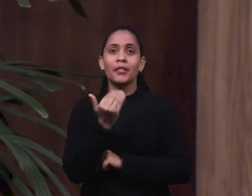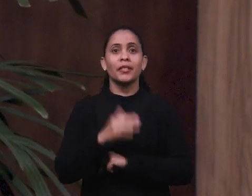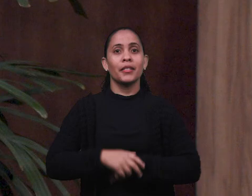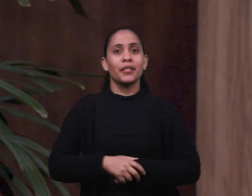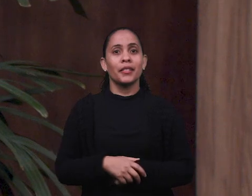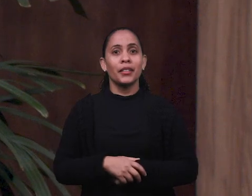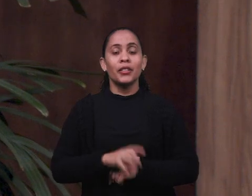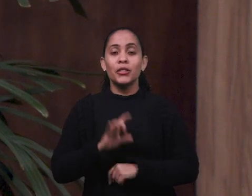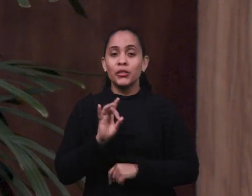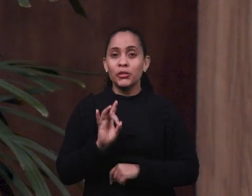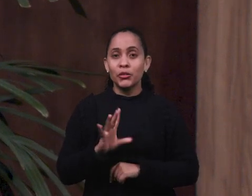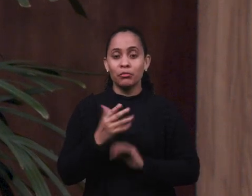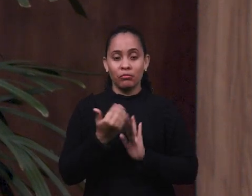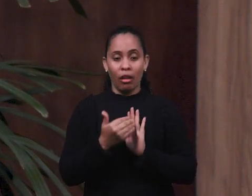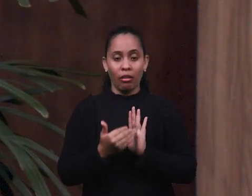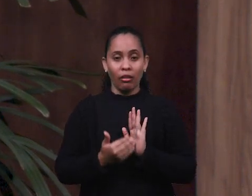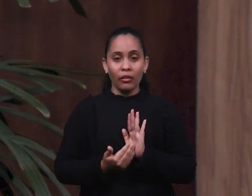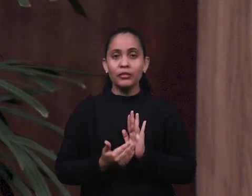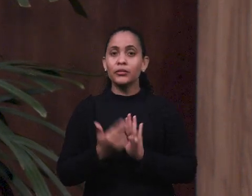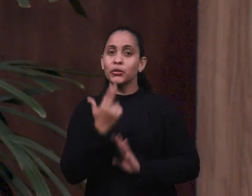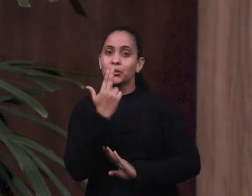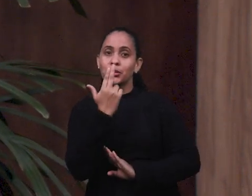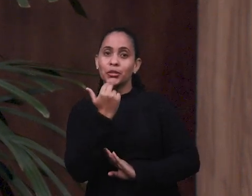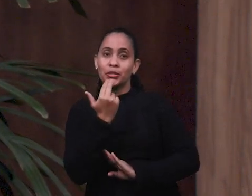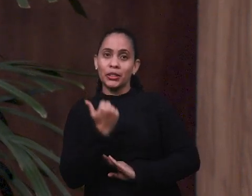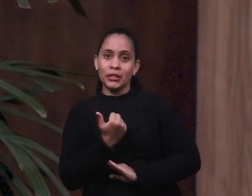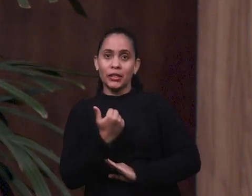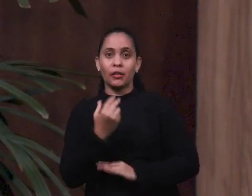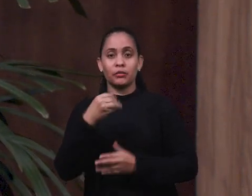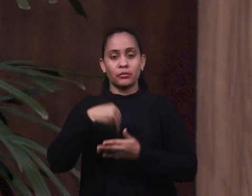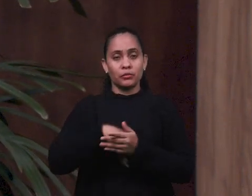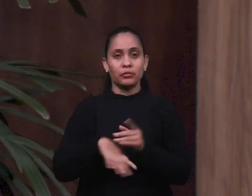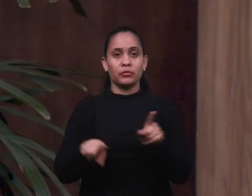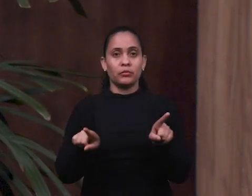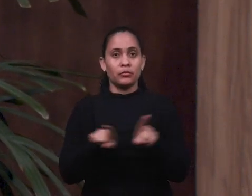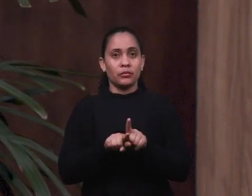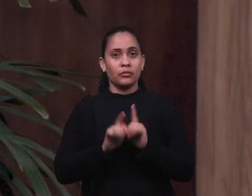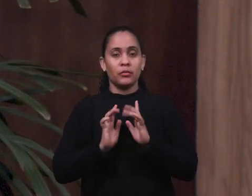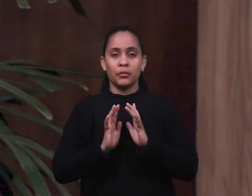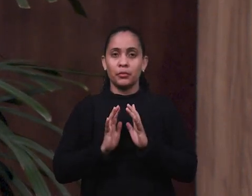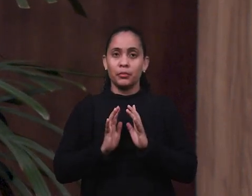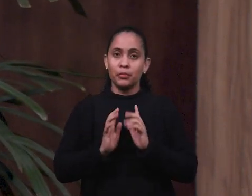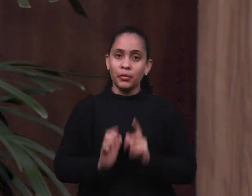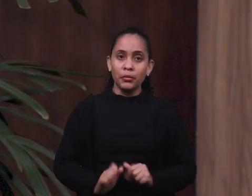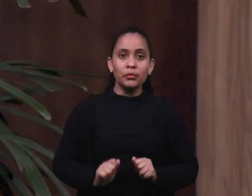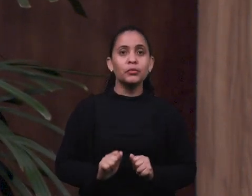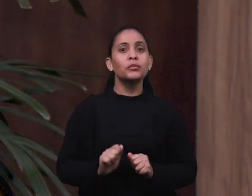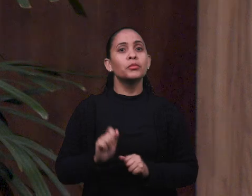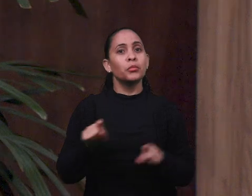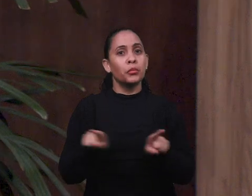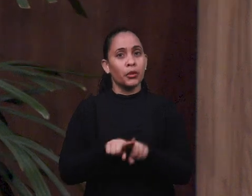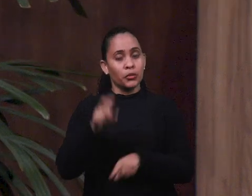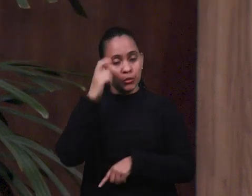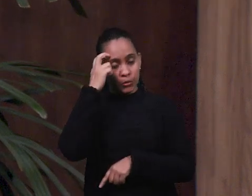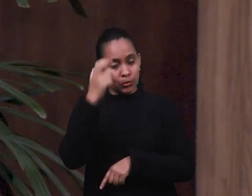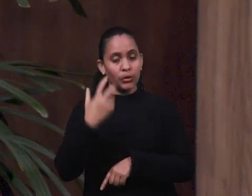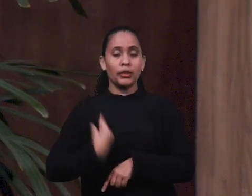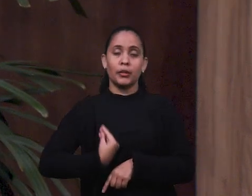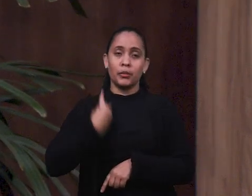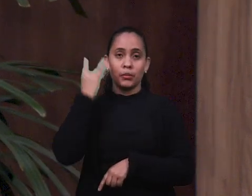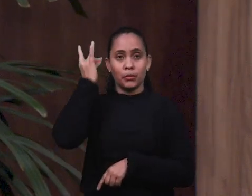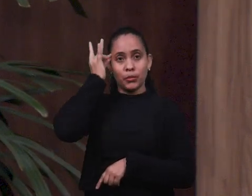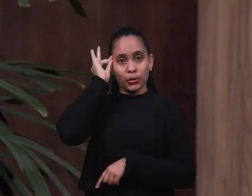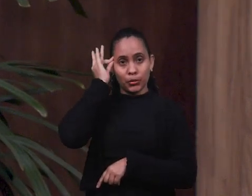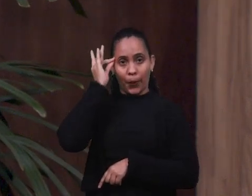mais que apenas critérios nutricionais, né? Incluindo aspectos de pureza, contexto de cultura e também